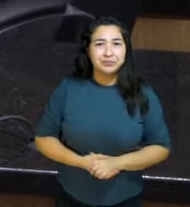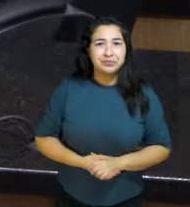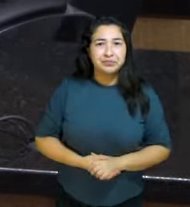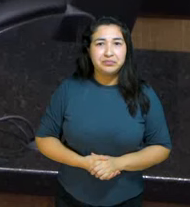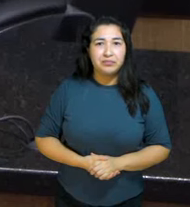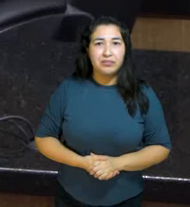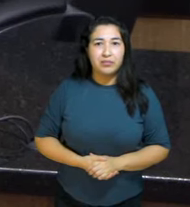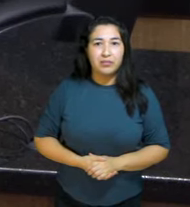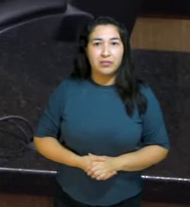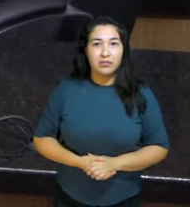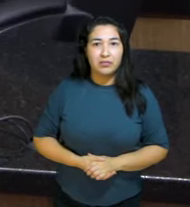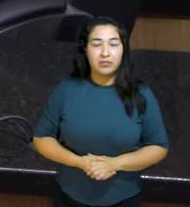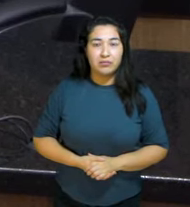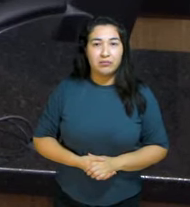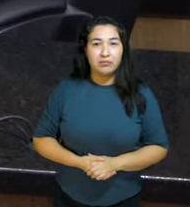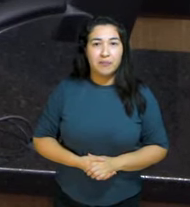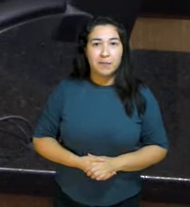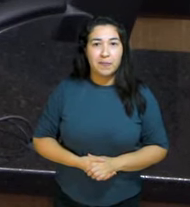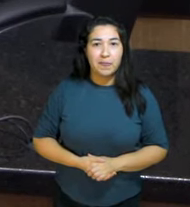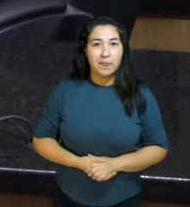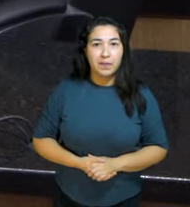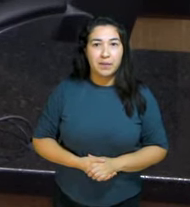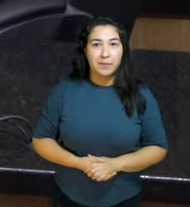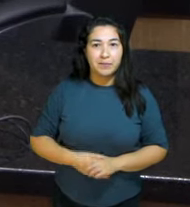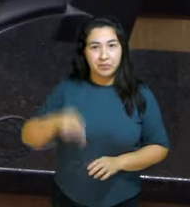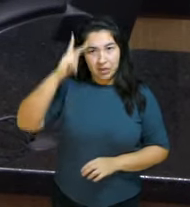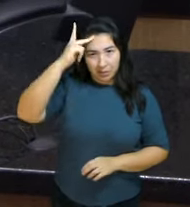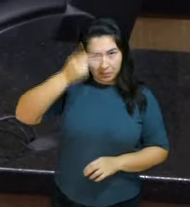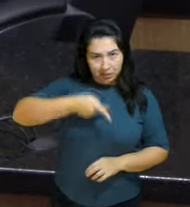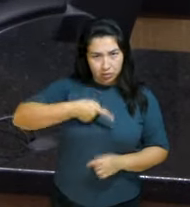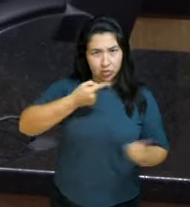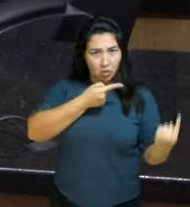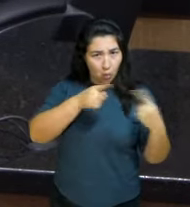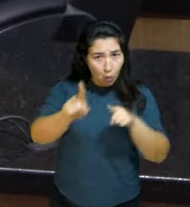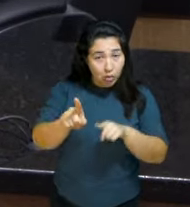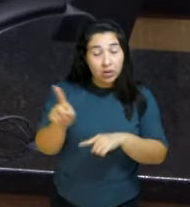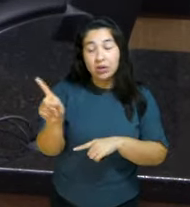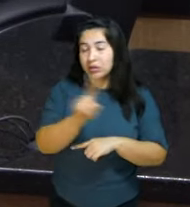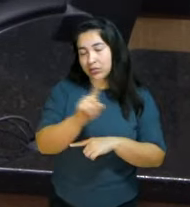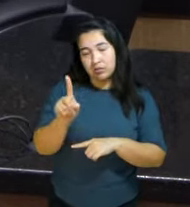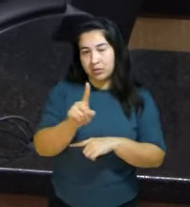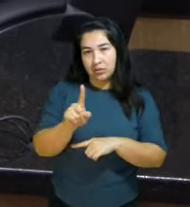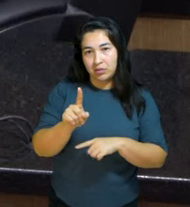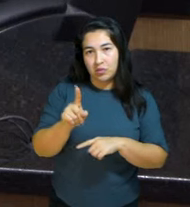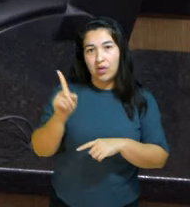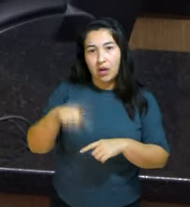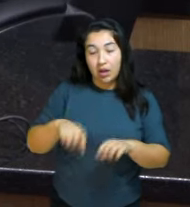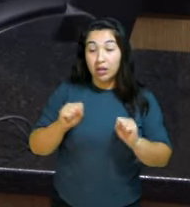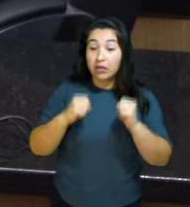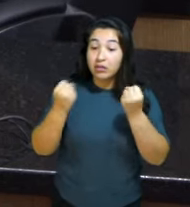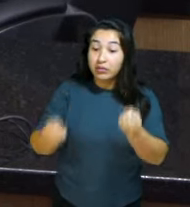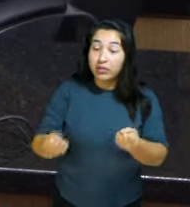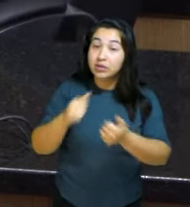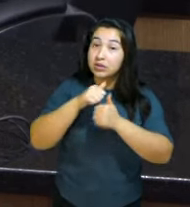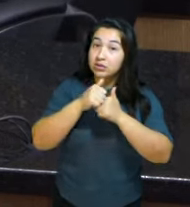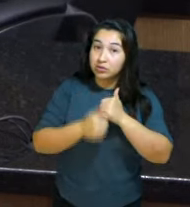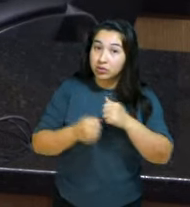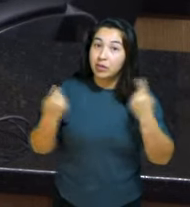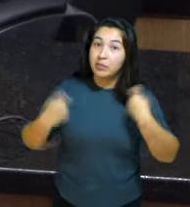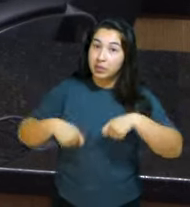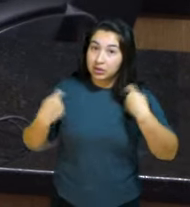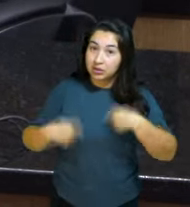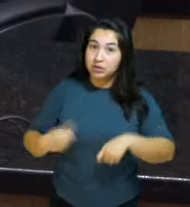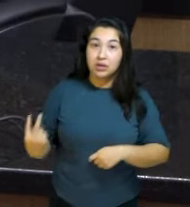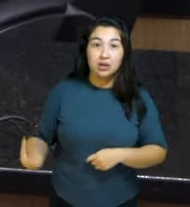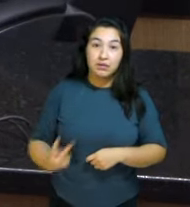algum, sendo pessoalizando, e sim em defesa do esporte, né? Temos que valorizar,